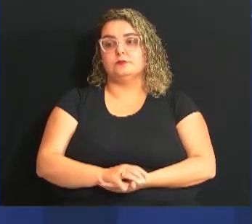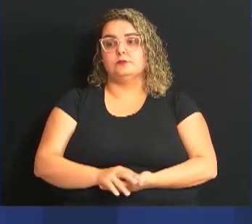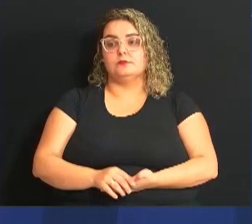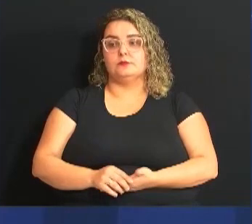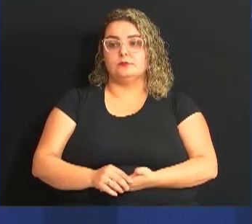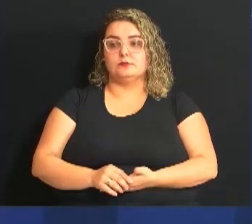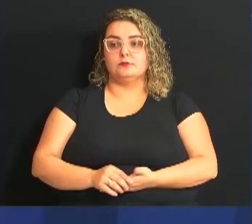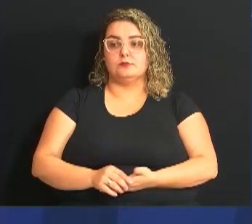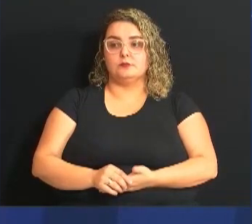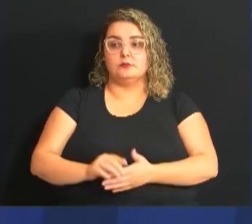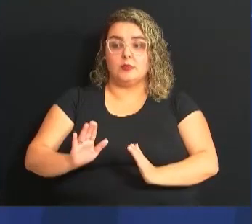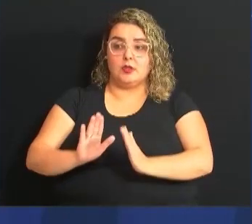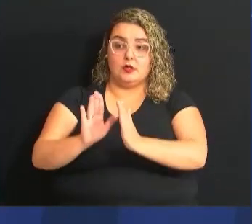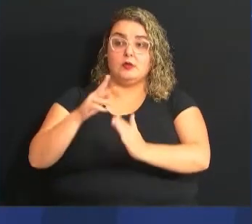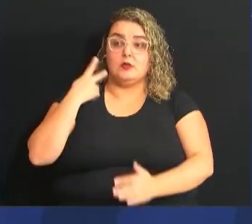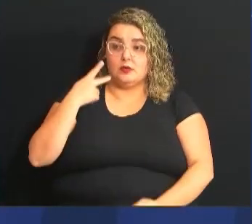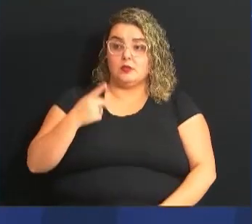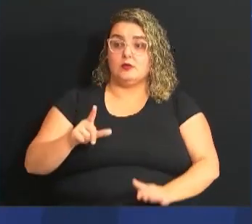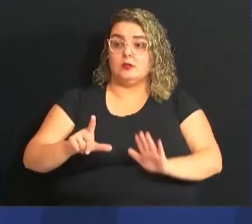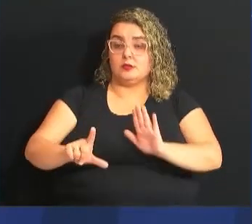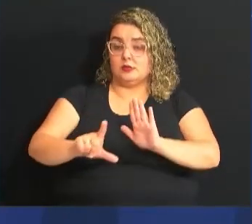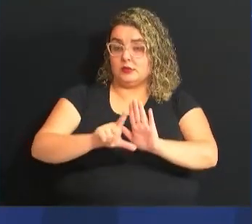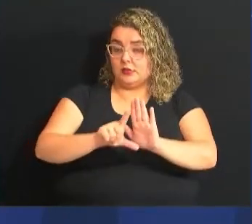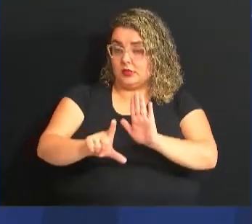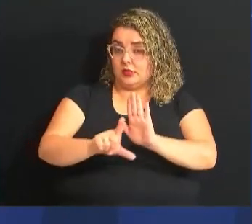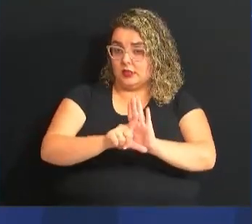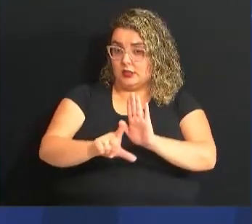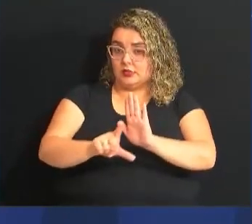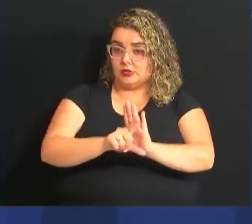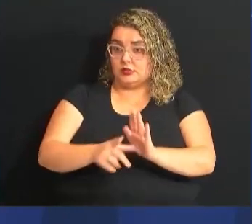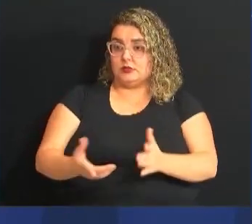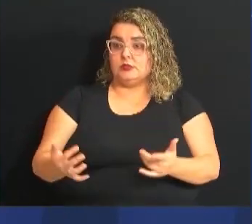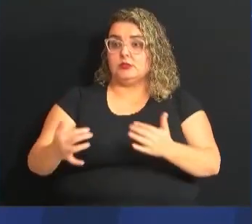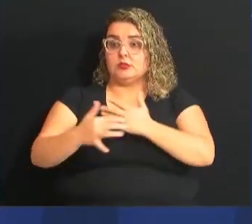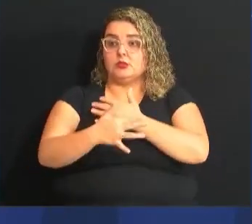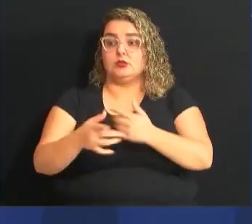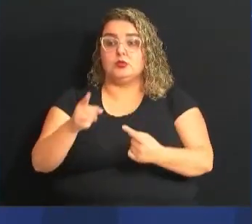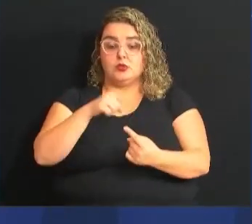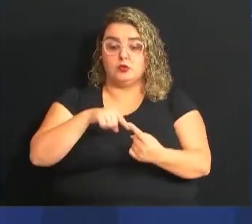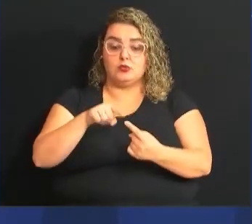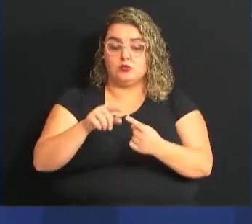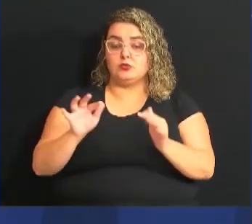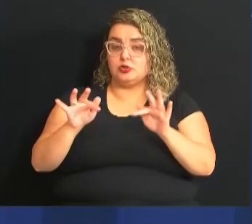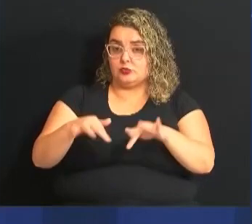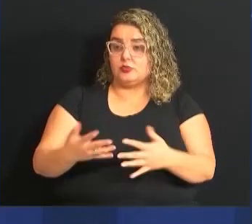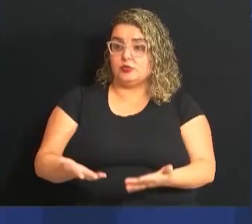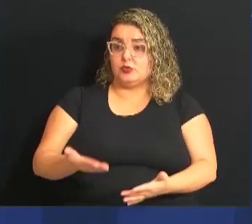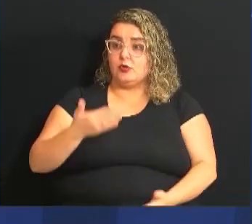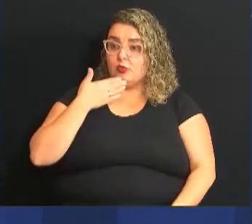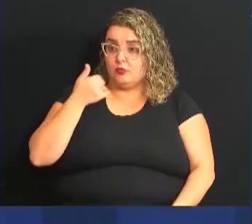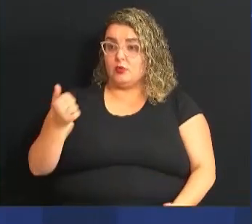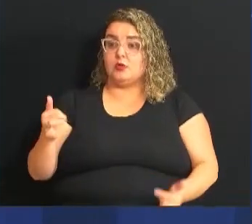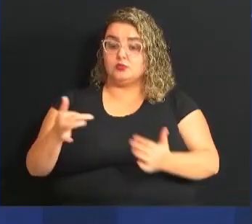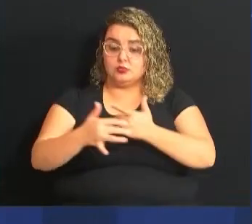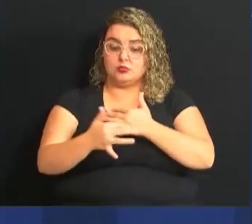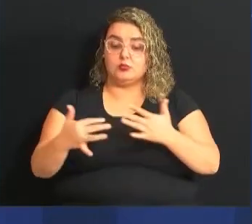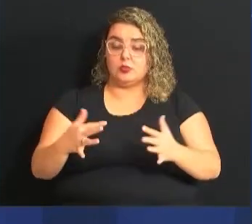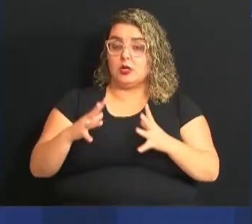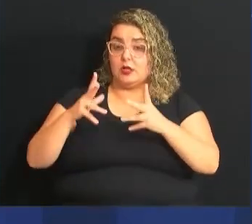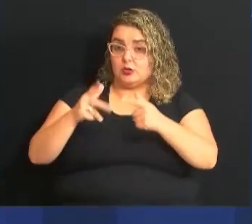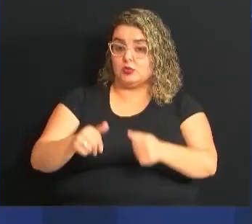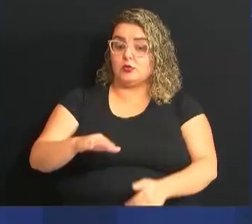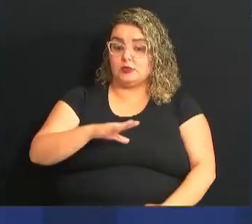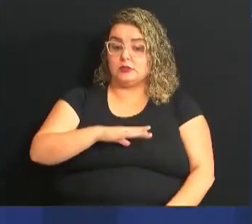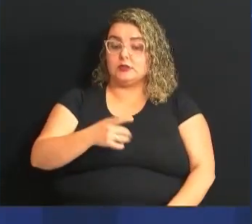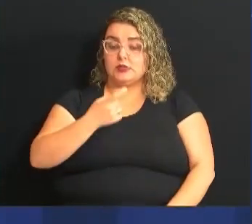A Frente Parlamentar da Legislação Urbana, que tem como objetivo, finalidade, discutir melhorias urbanísticas para toda a cidade de